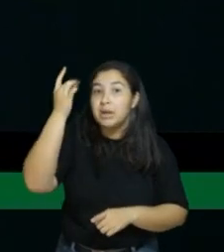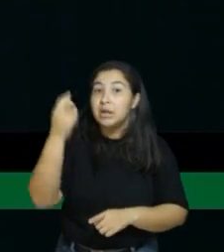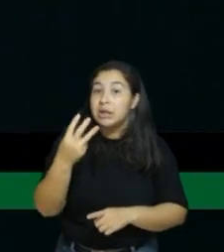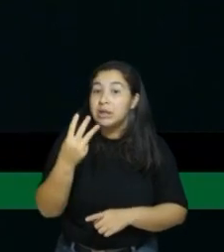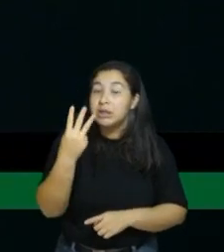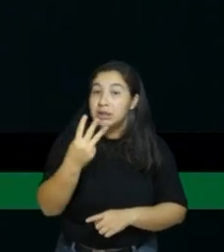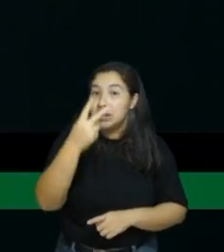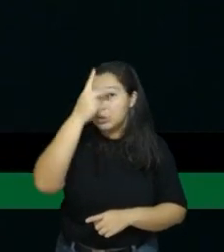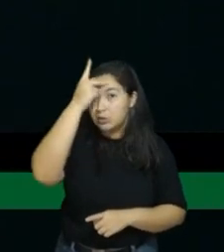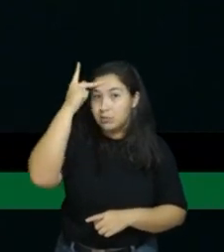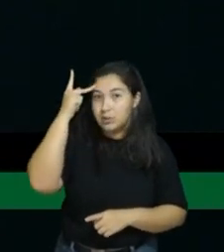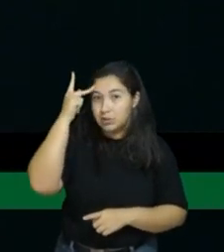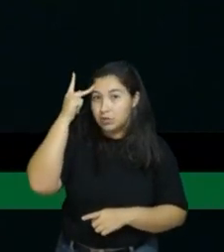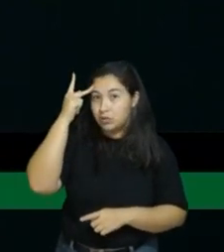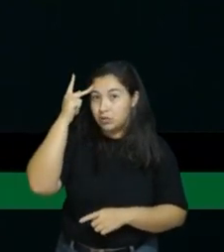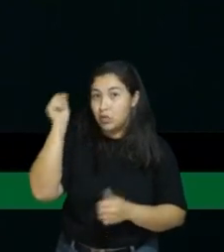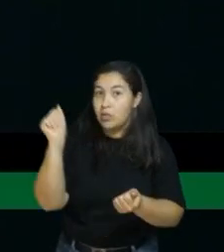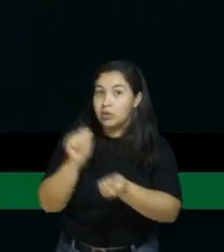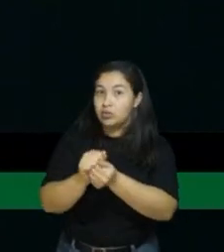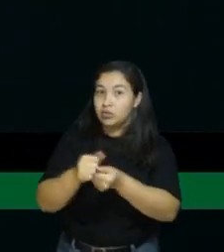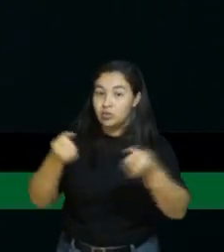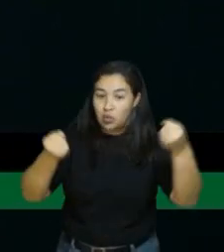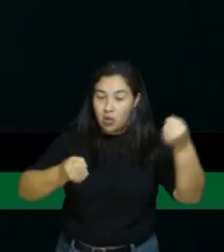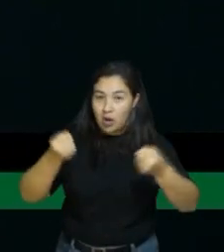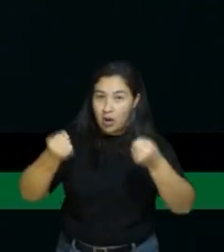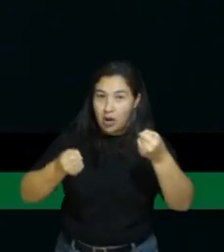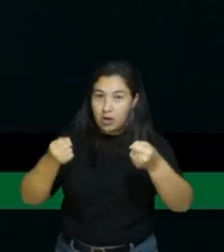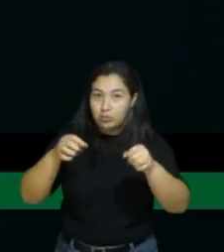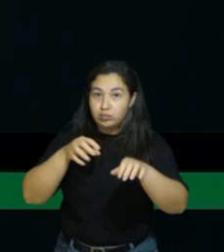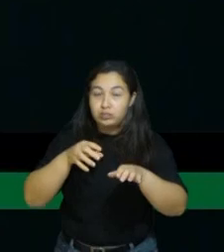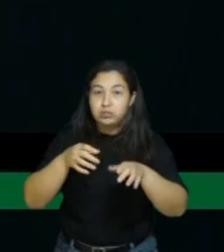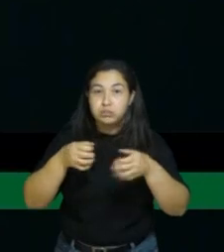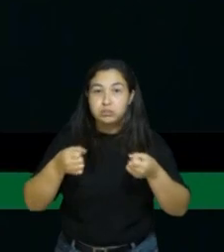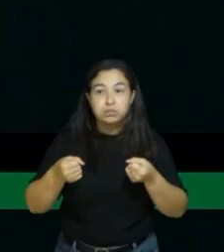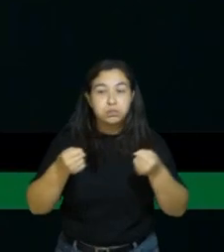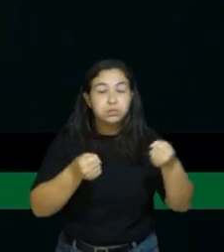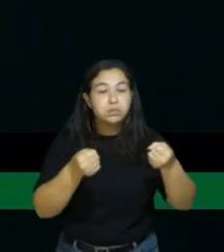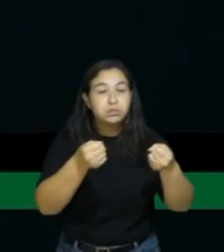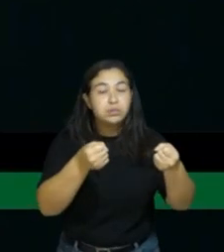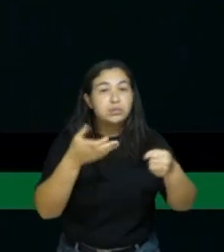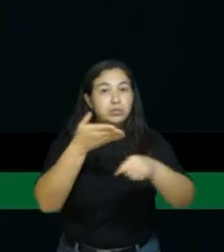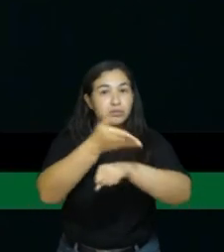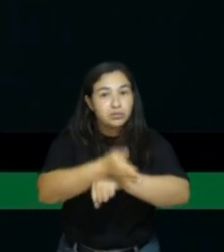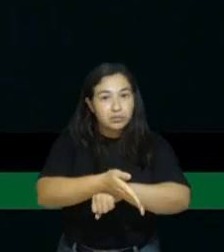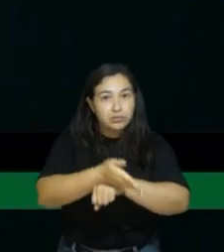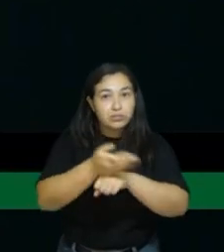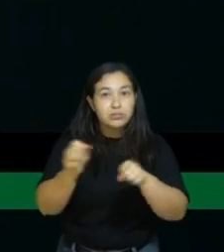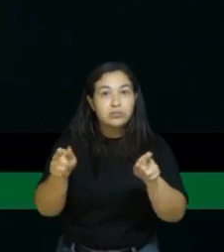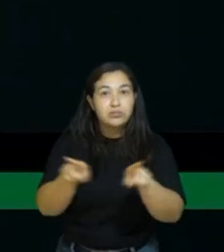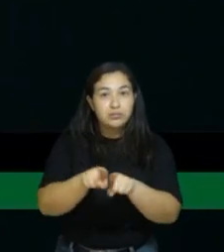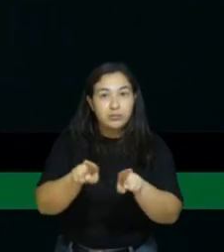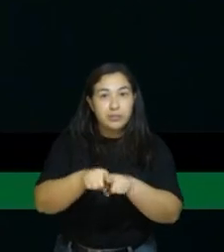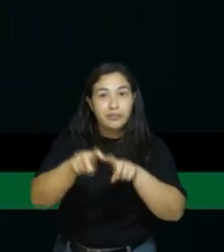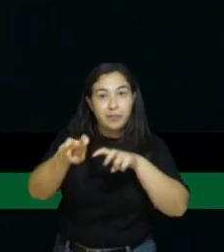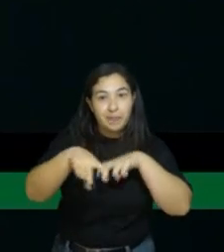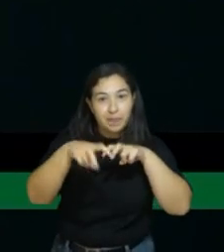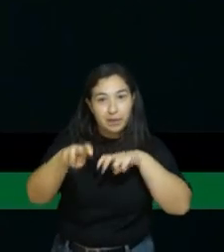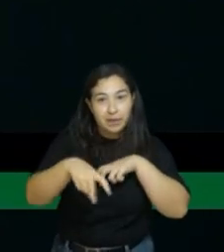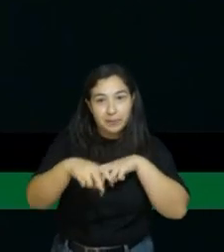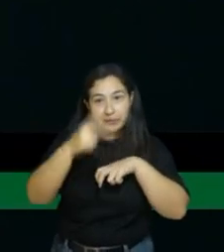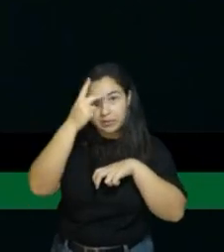levar equipamentos de cozinhas solidárias e comunitárias estamos com agricultores de Santa Catarina destinando